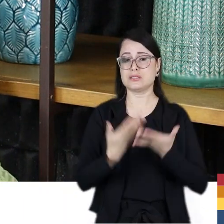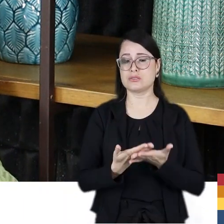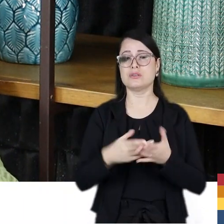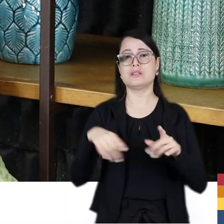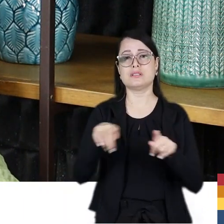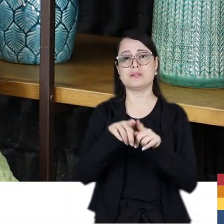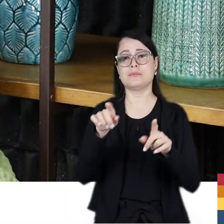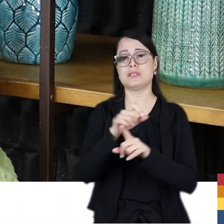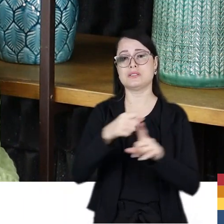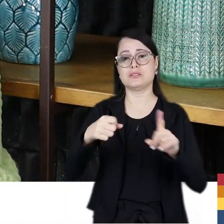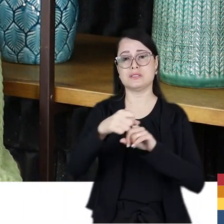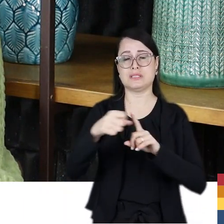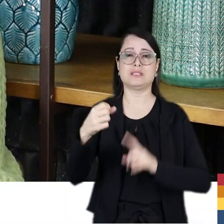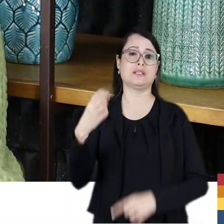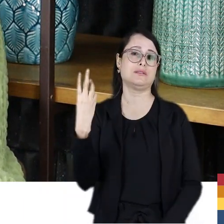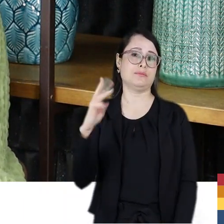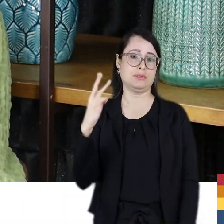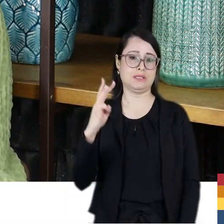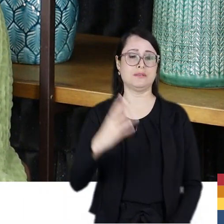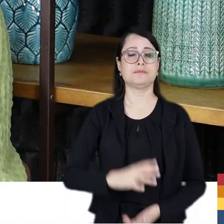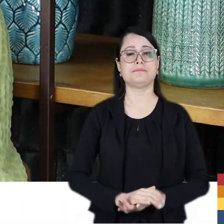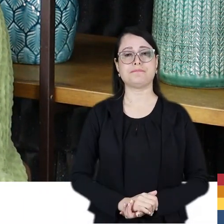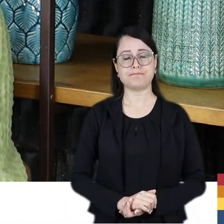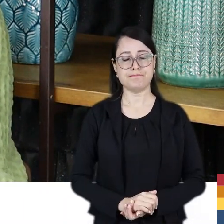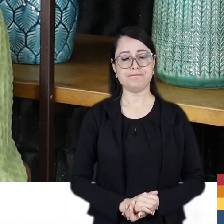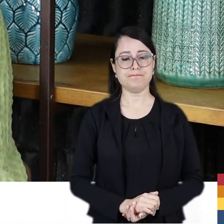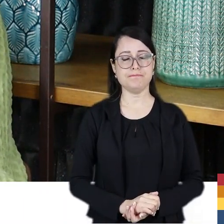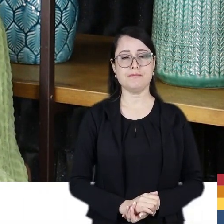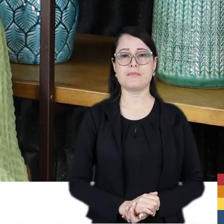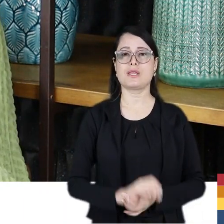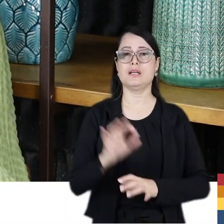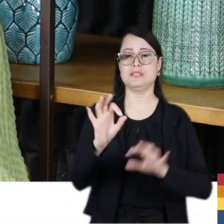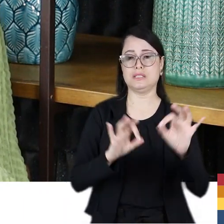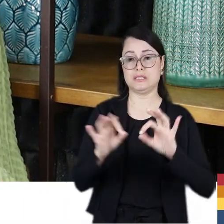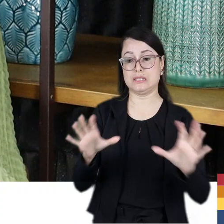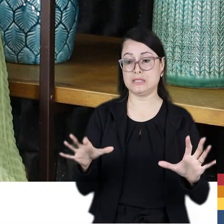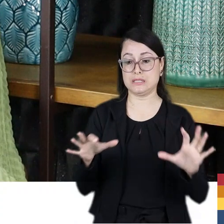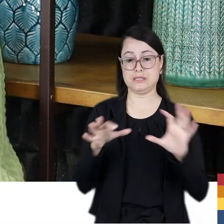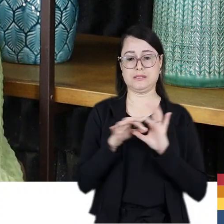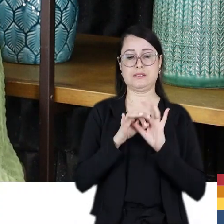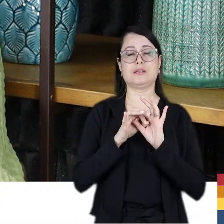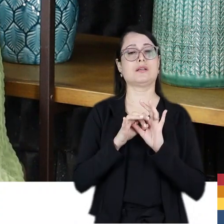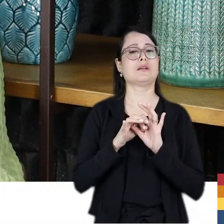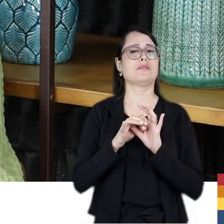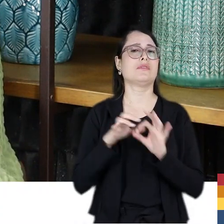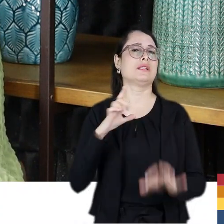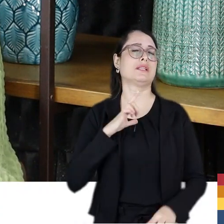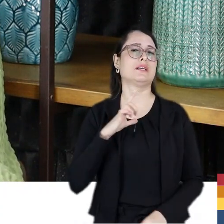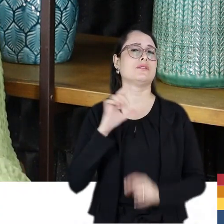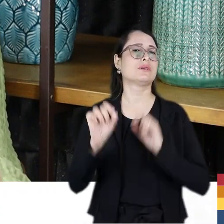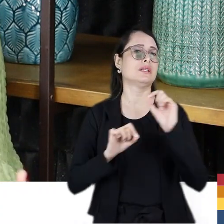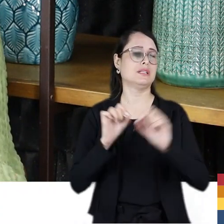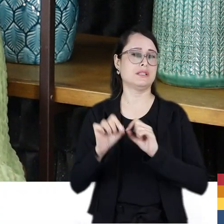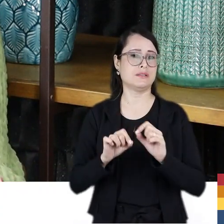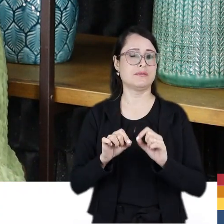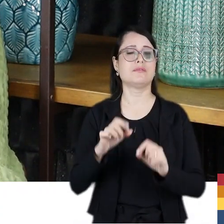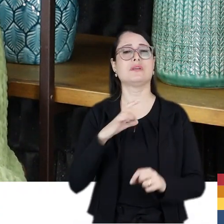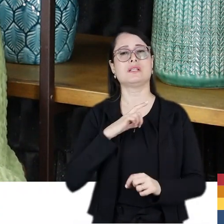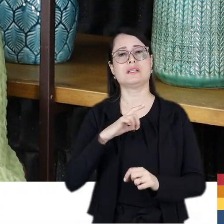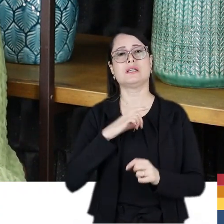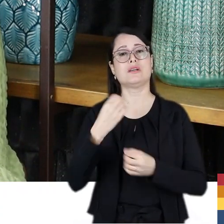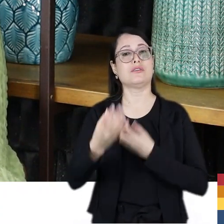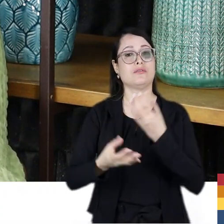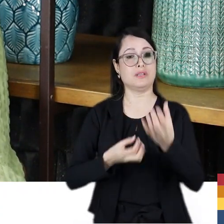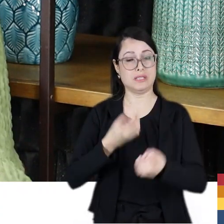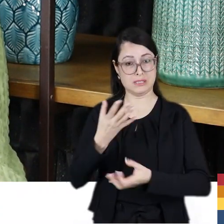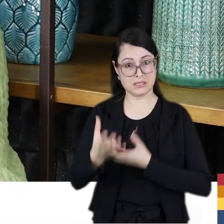Nessa arquitetura integrada, né? O que a gente vai ter? A gente vai ter uma oferta de itinerário formativo integrado que contemple oportunidades